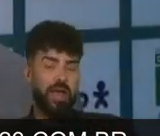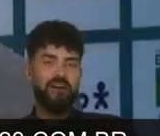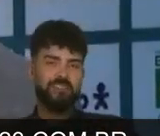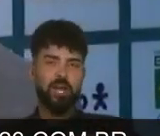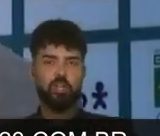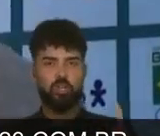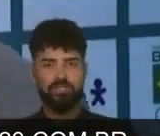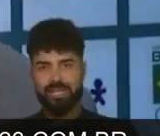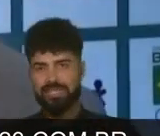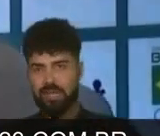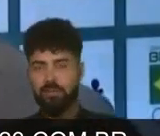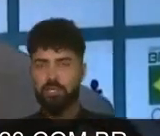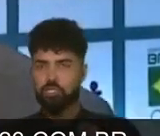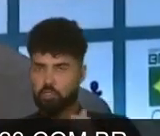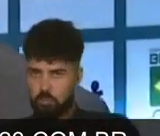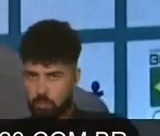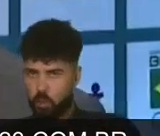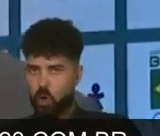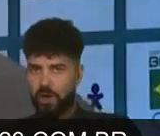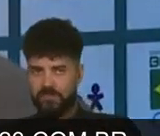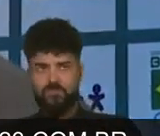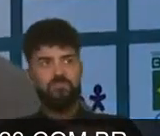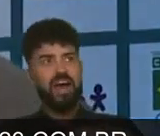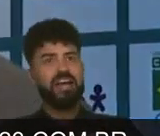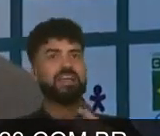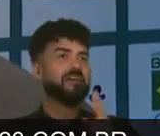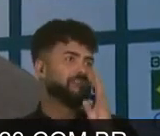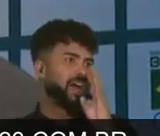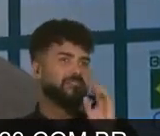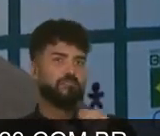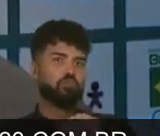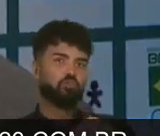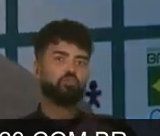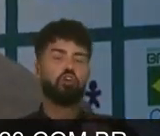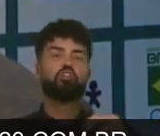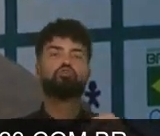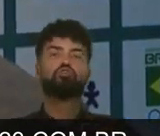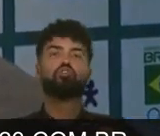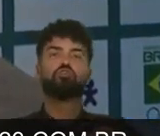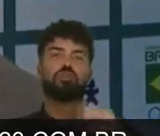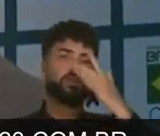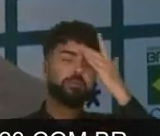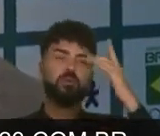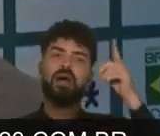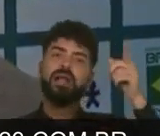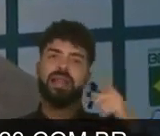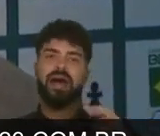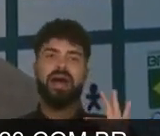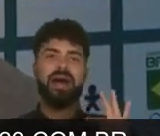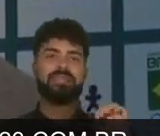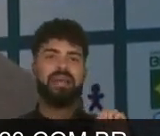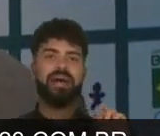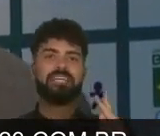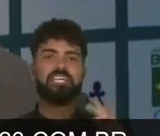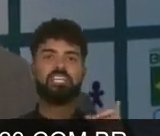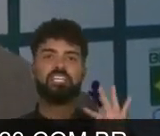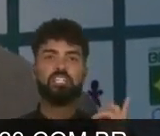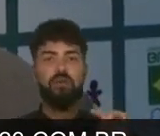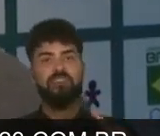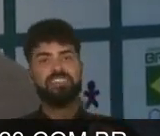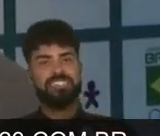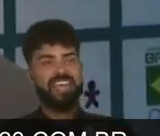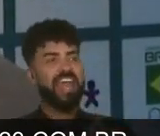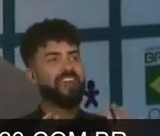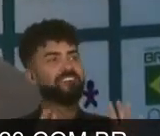nossa equipe do esporte está indo acompanhar a equipe de surf em em no Taiti para fazer um evento teste